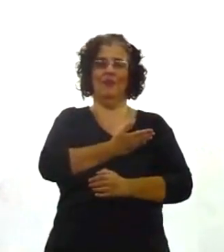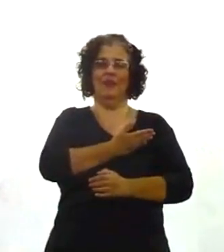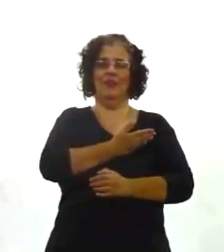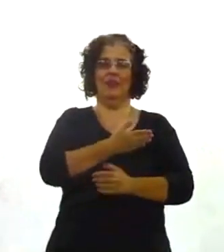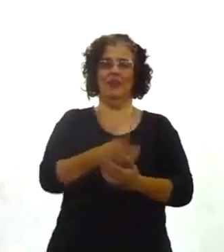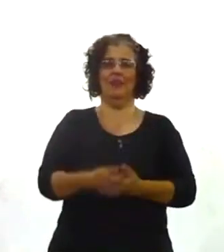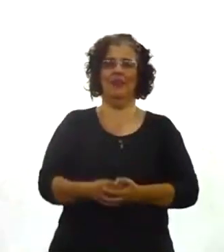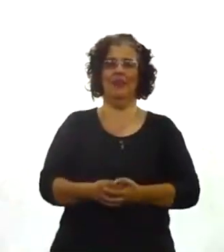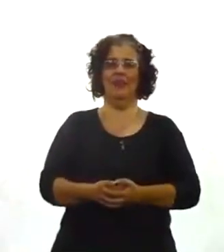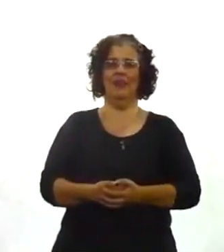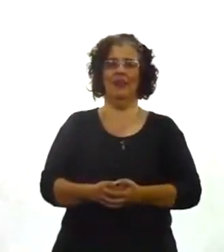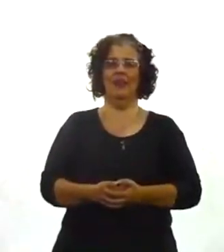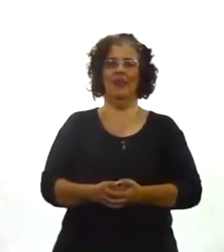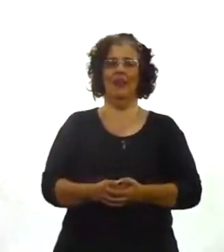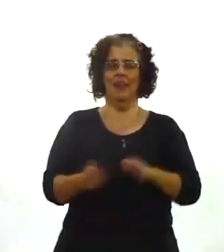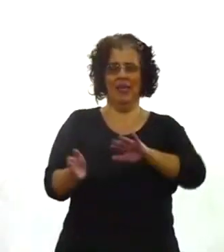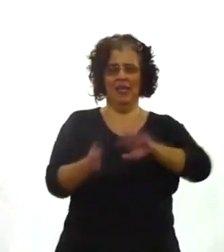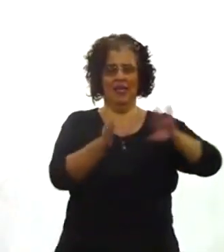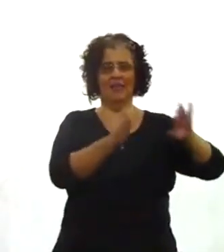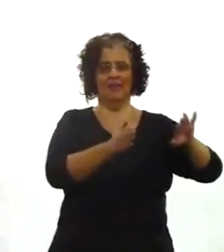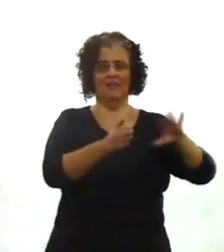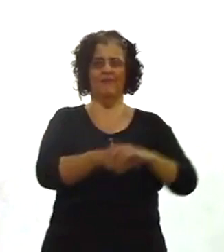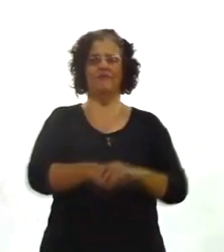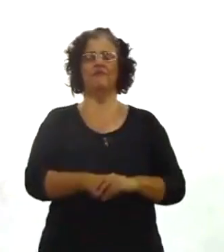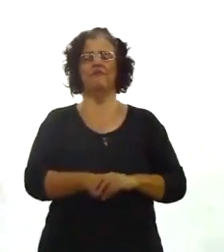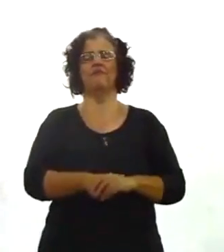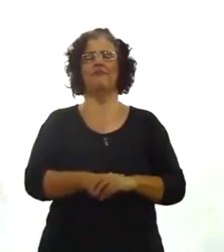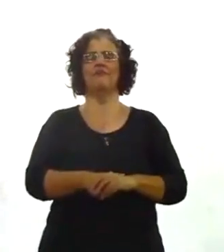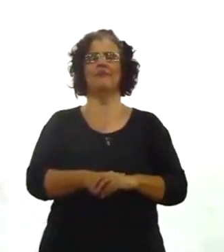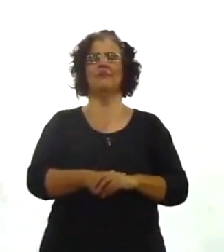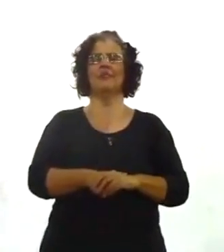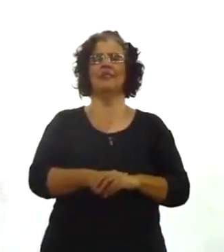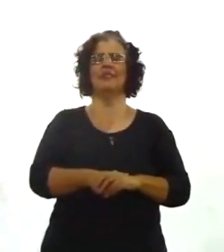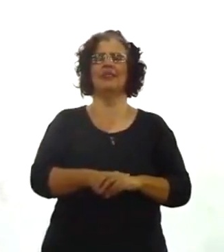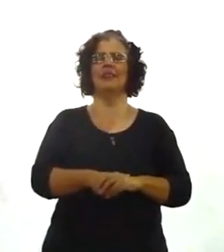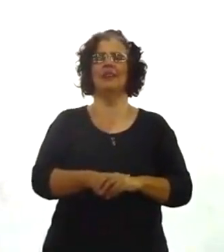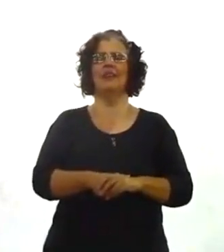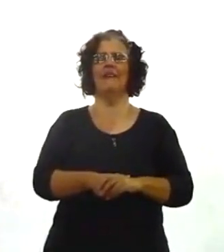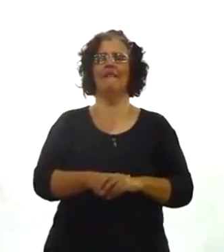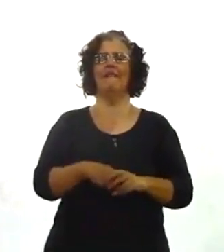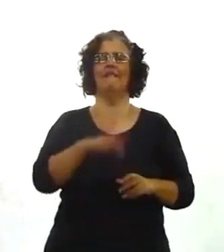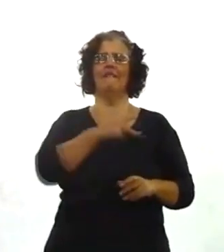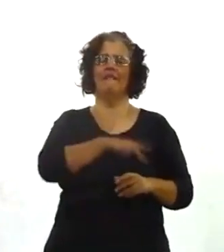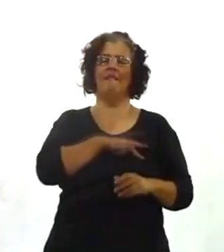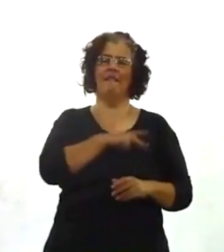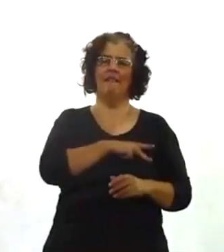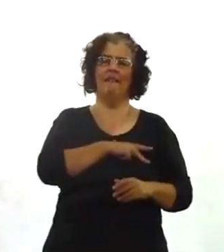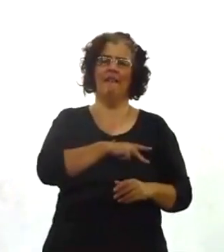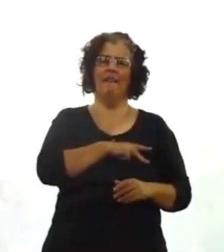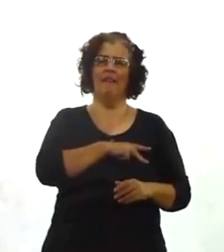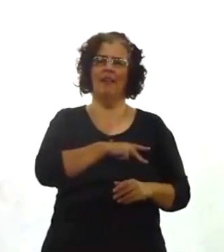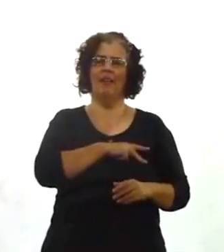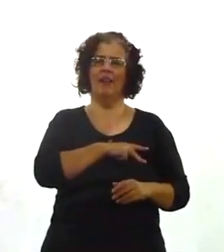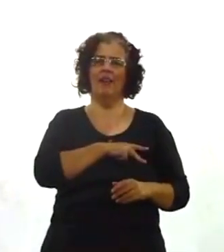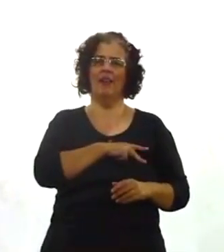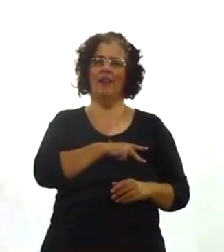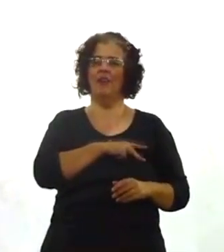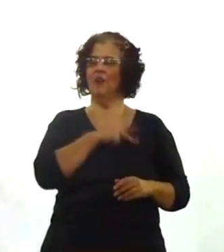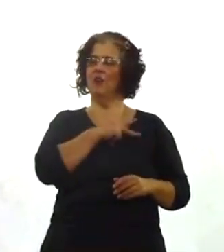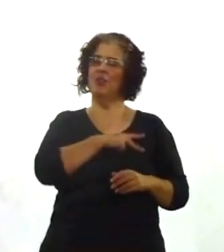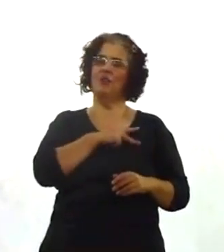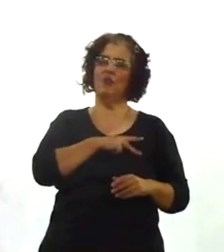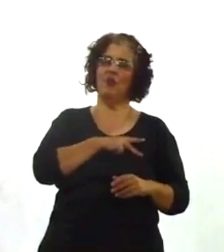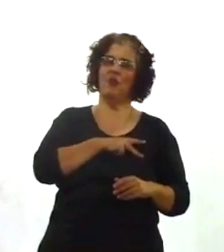Paulo. Eu perguntei ao pastor na chegada minha, como vai o nosso colega que estava internado? Ele disse, eu não tenho